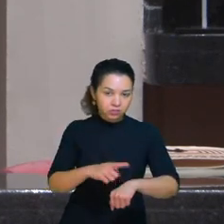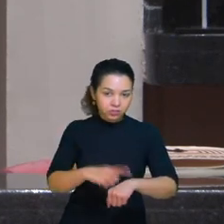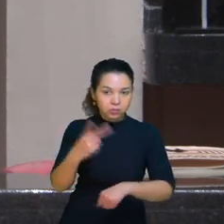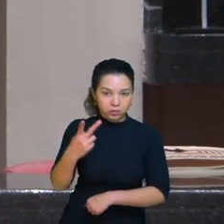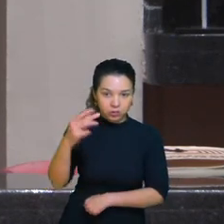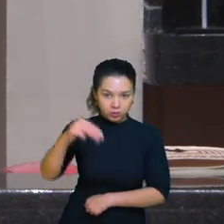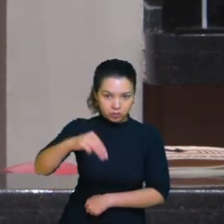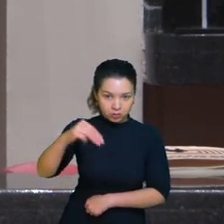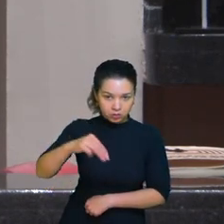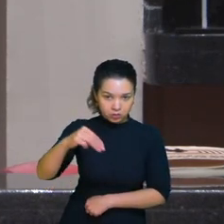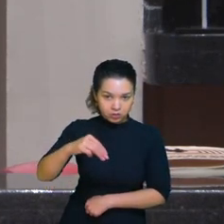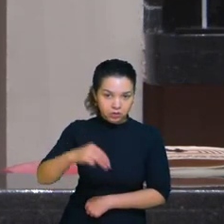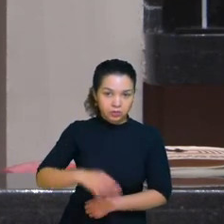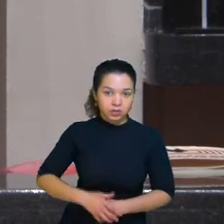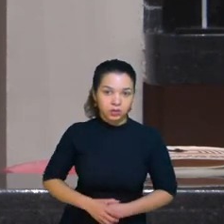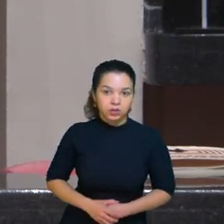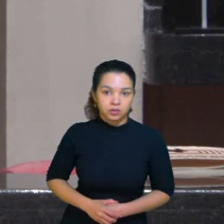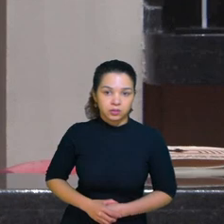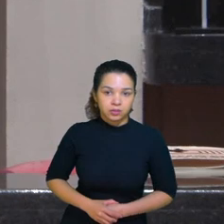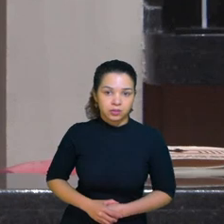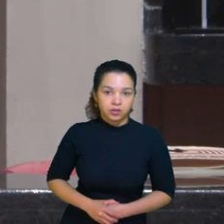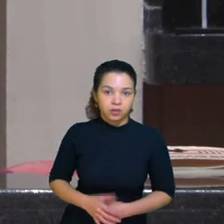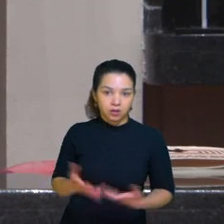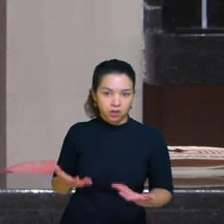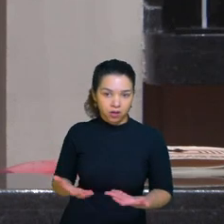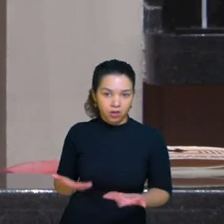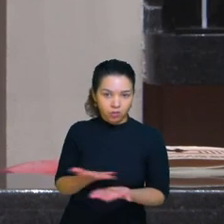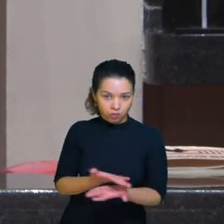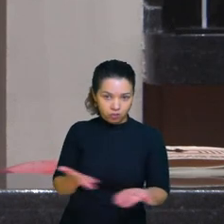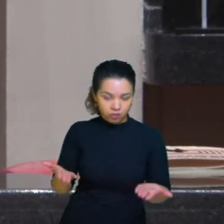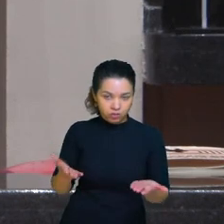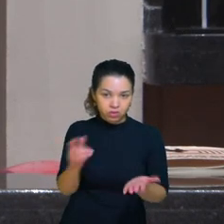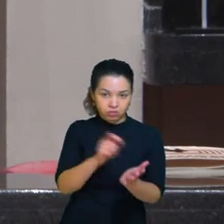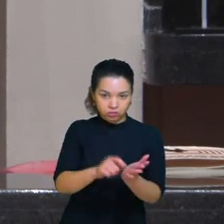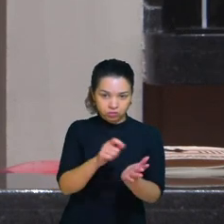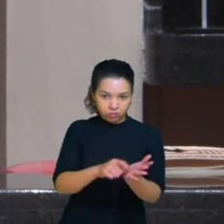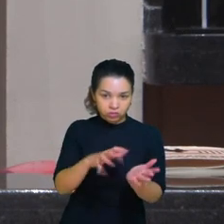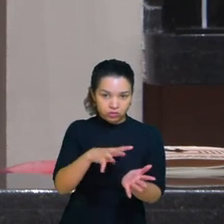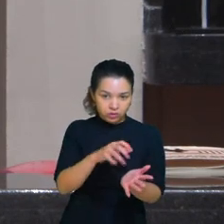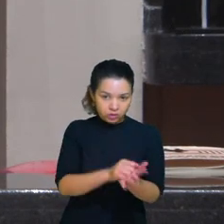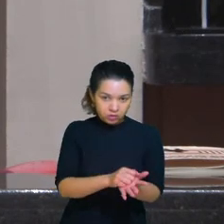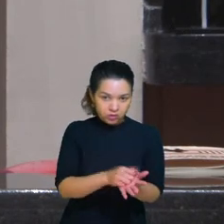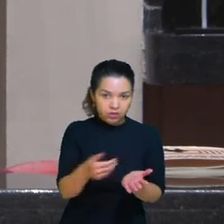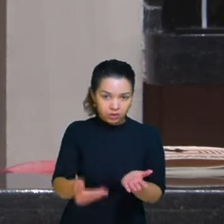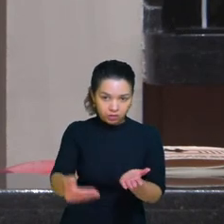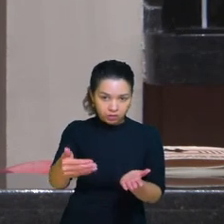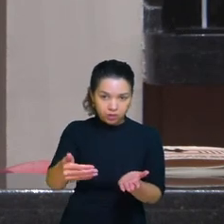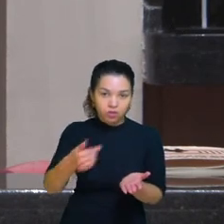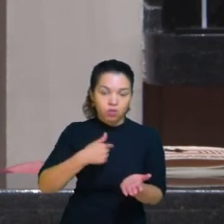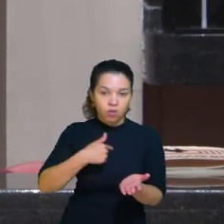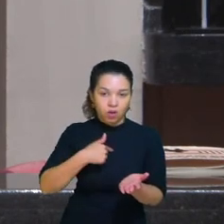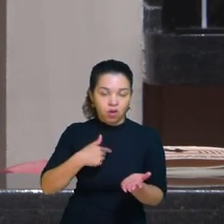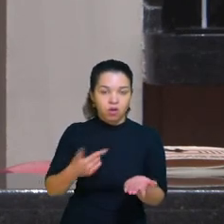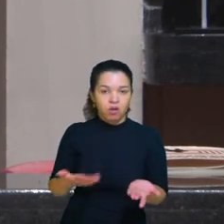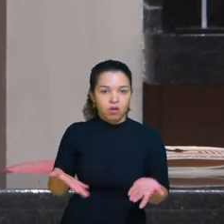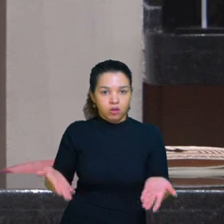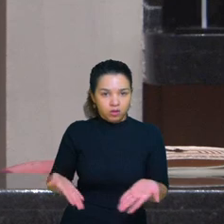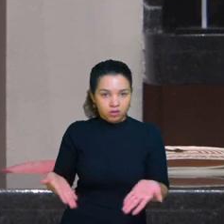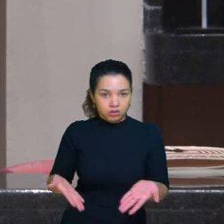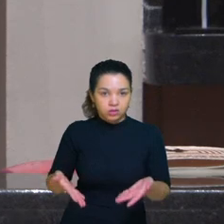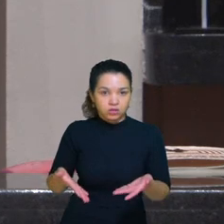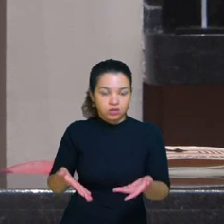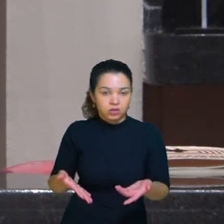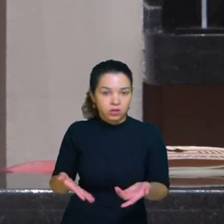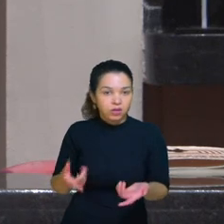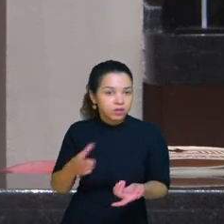fala mas eu quero só enquanto as pessoas vão se inscrevendo acho que essa mesa aqui foi muito rica e